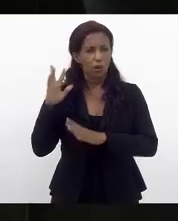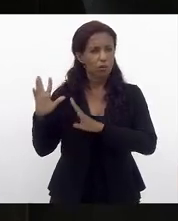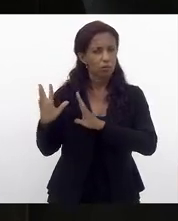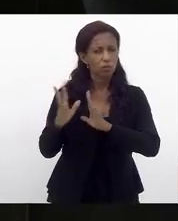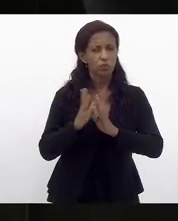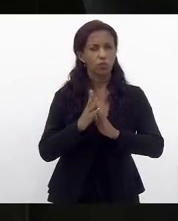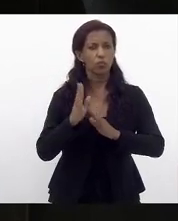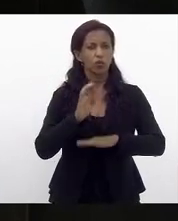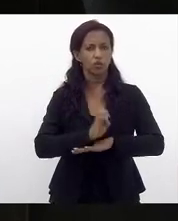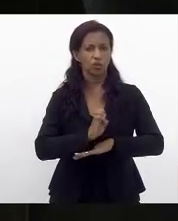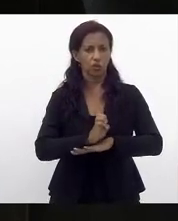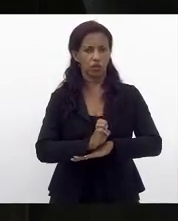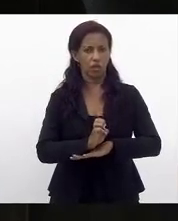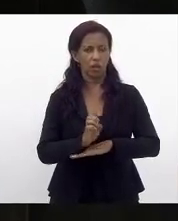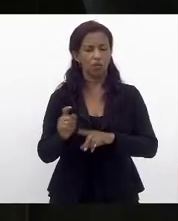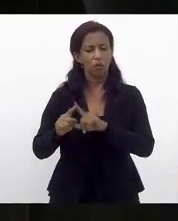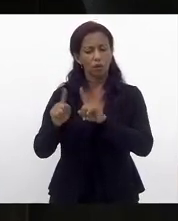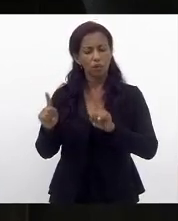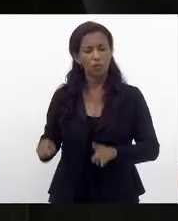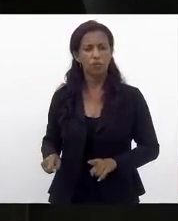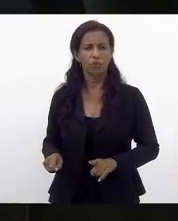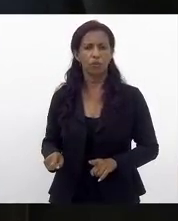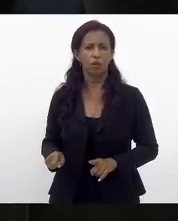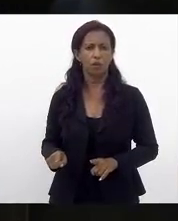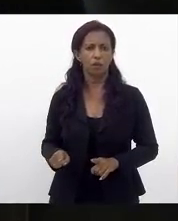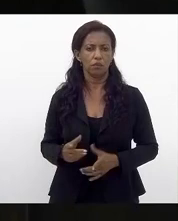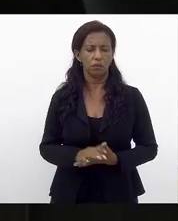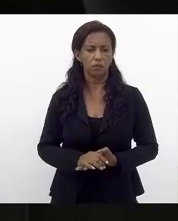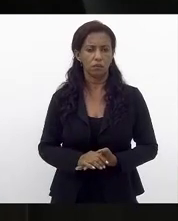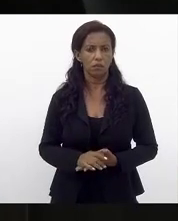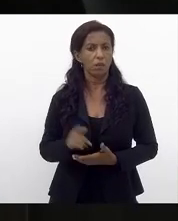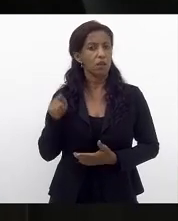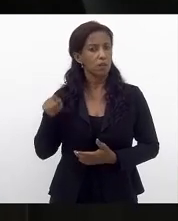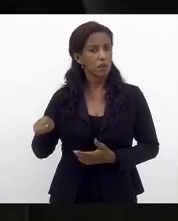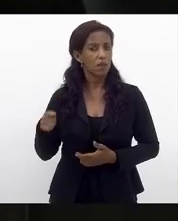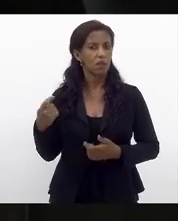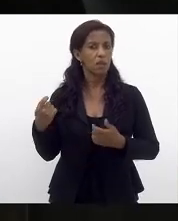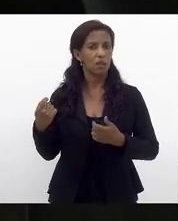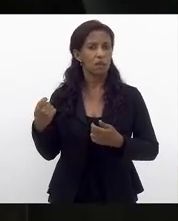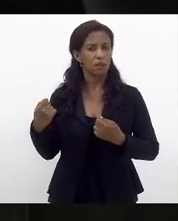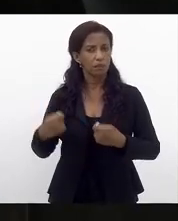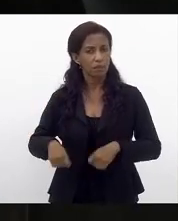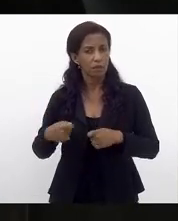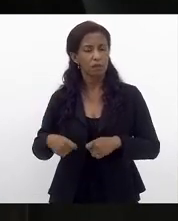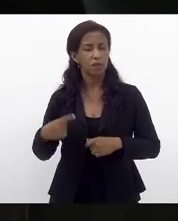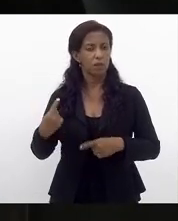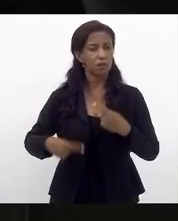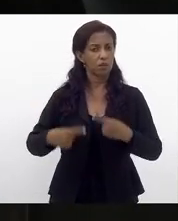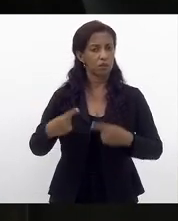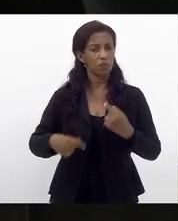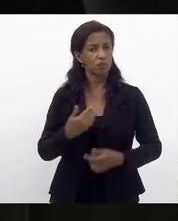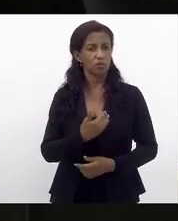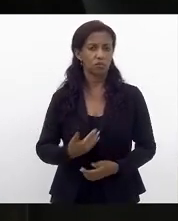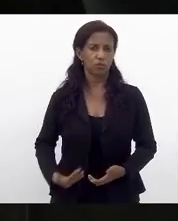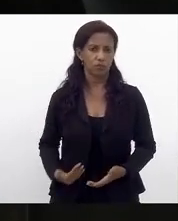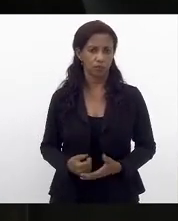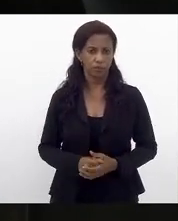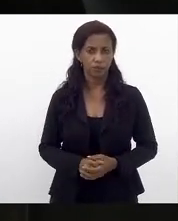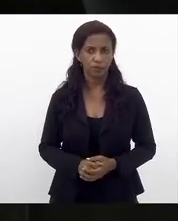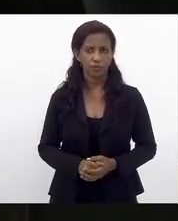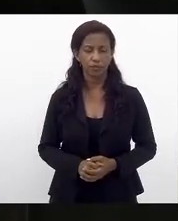estado é o funcionário público que dele depende as nossas políticas públicas